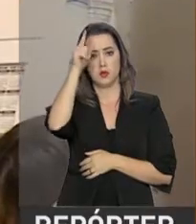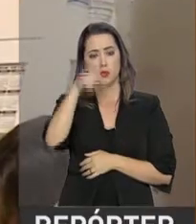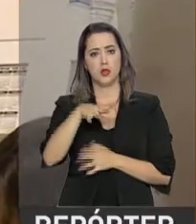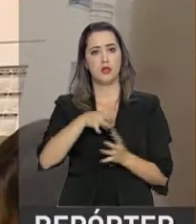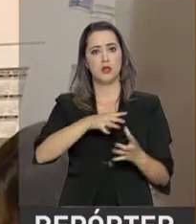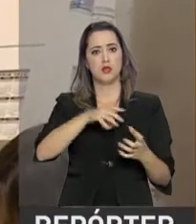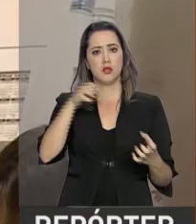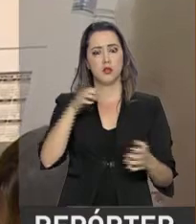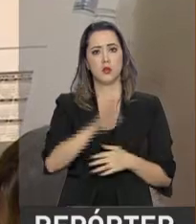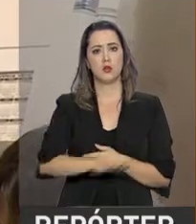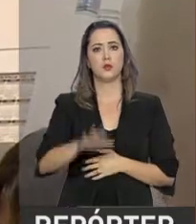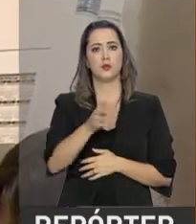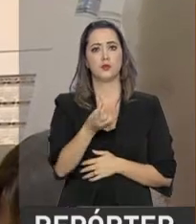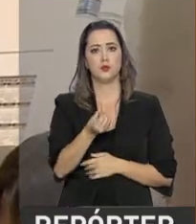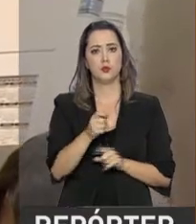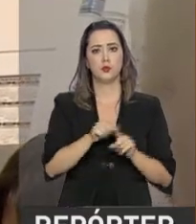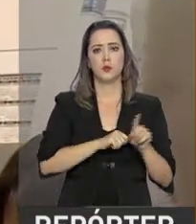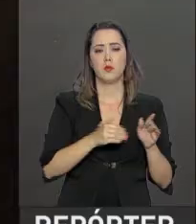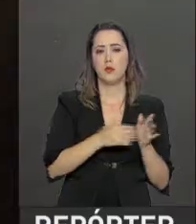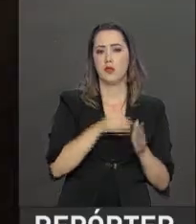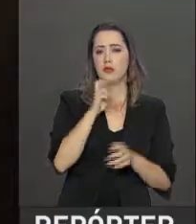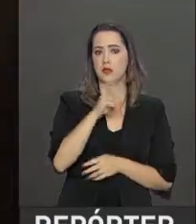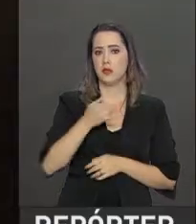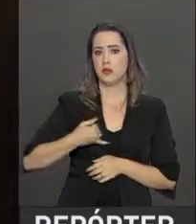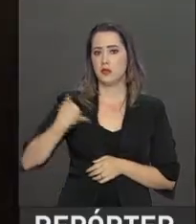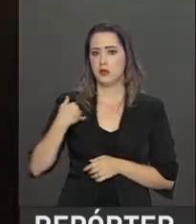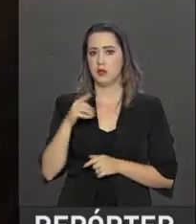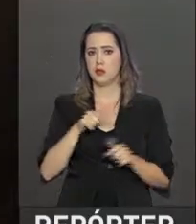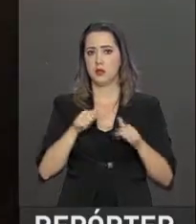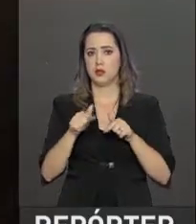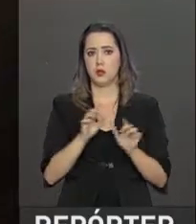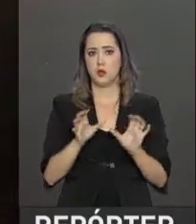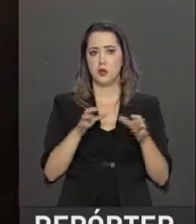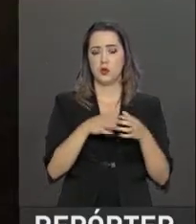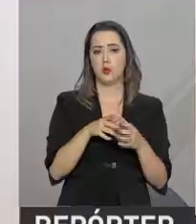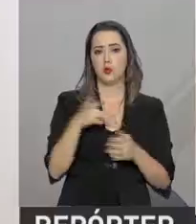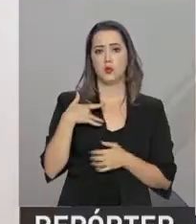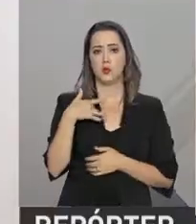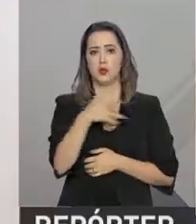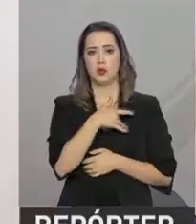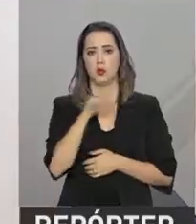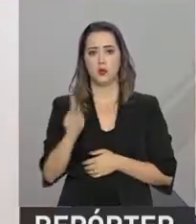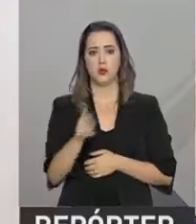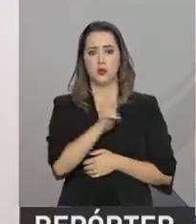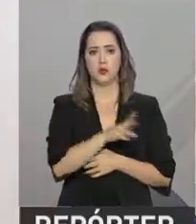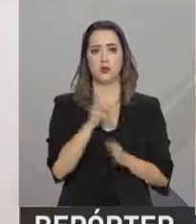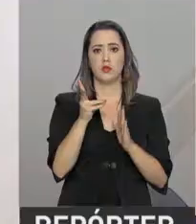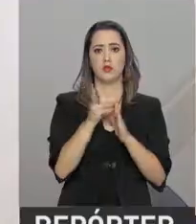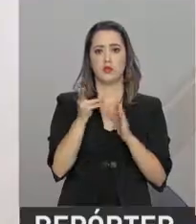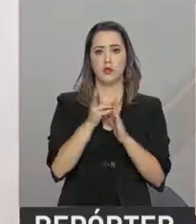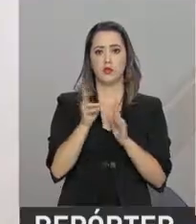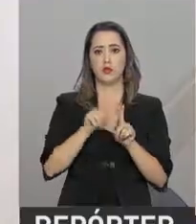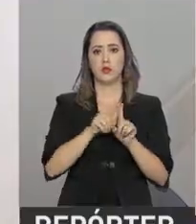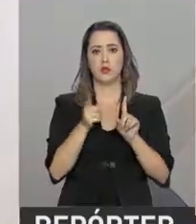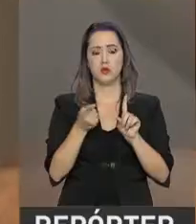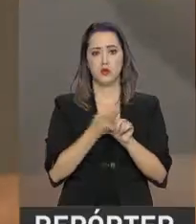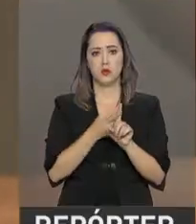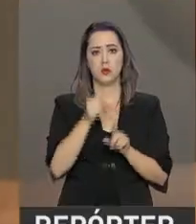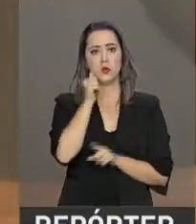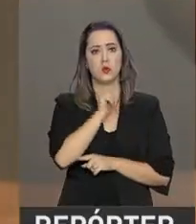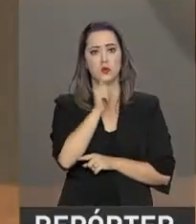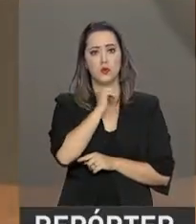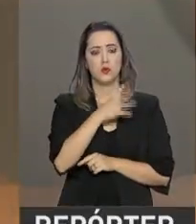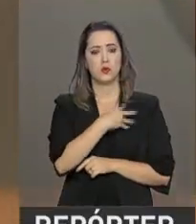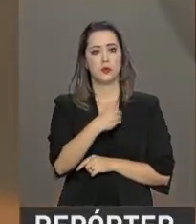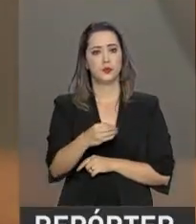idosos, crianças de 6 meses a 5 anos de idade, trabalhadores da área de saúde, professores indígenas, gestantes e